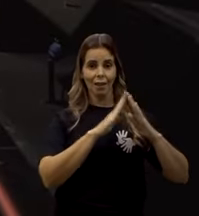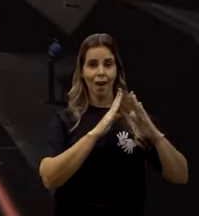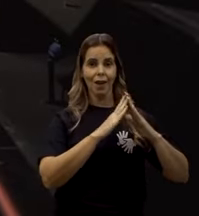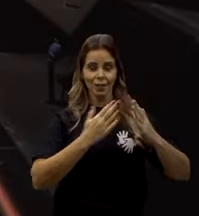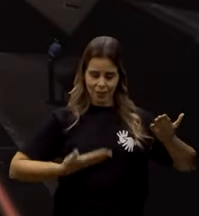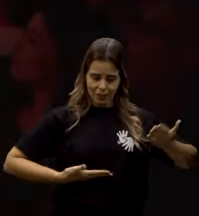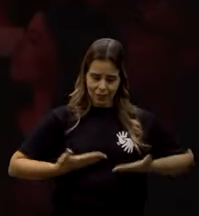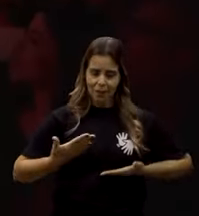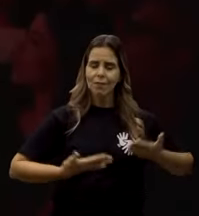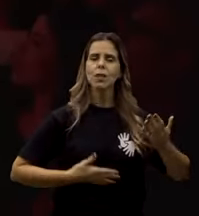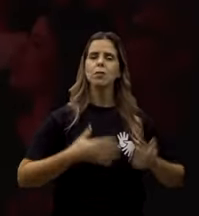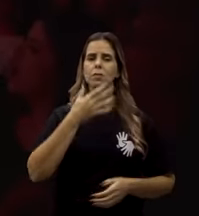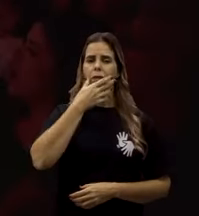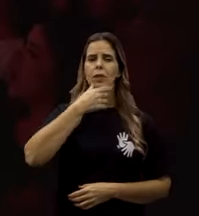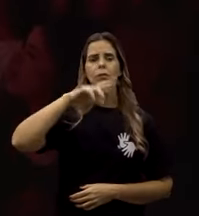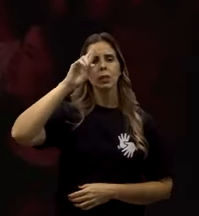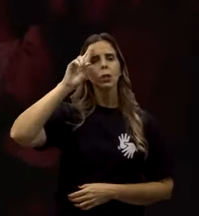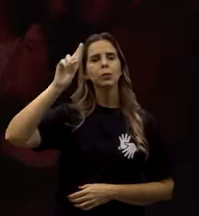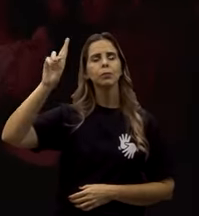Senhor